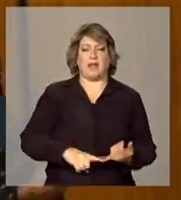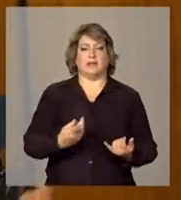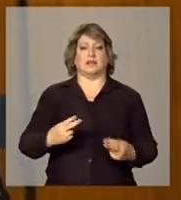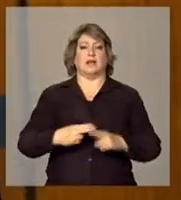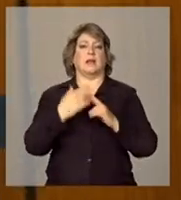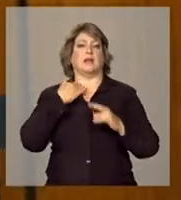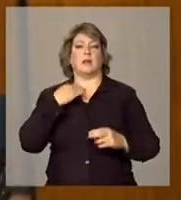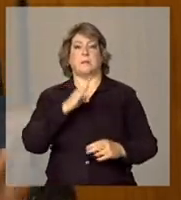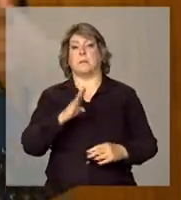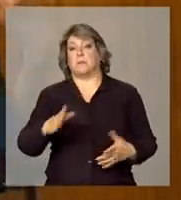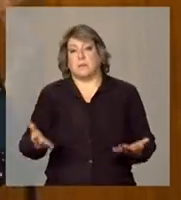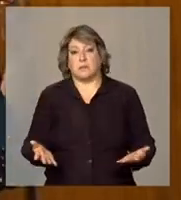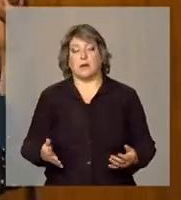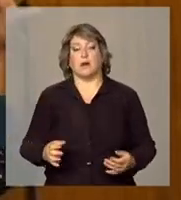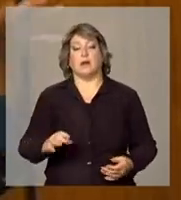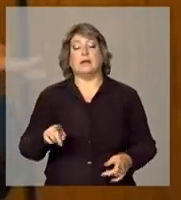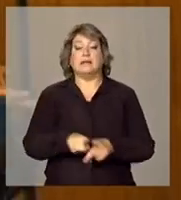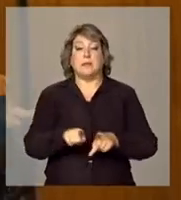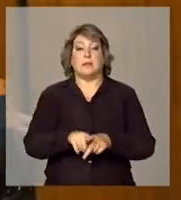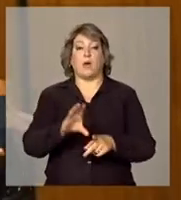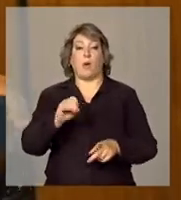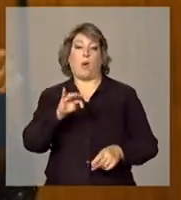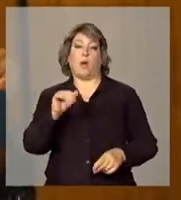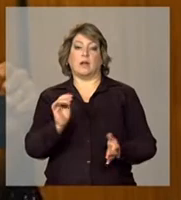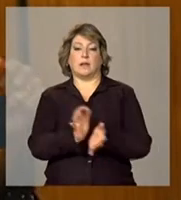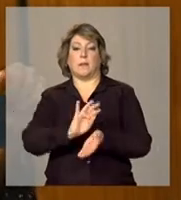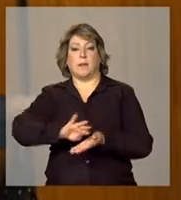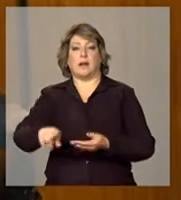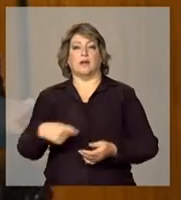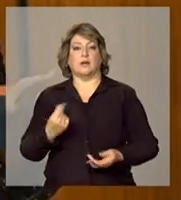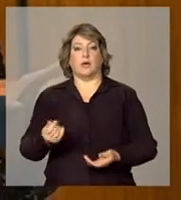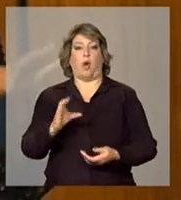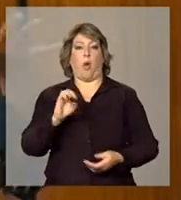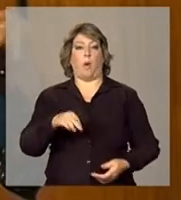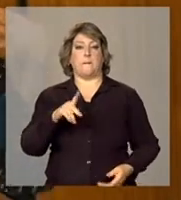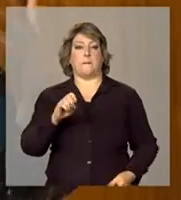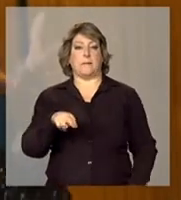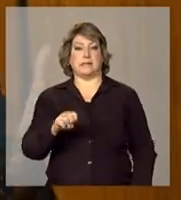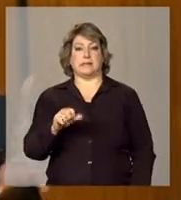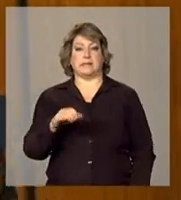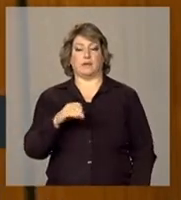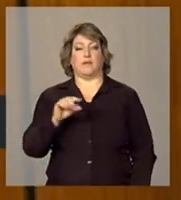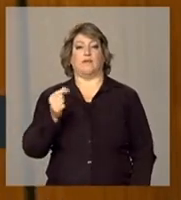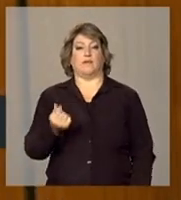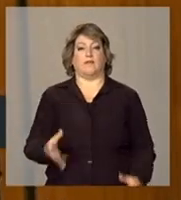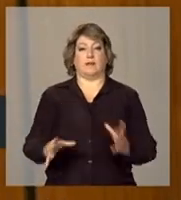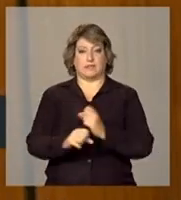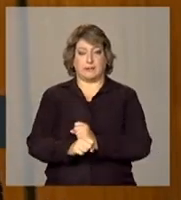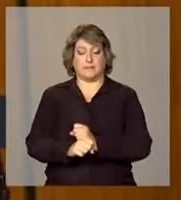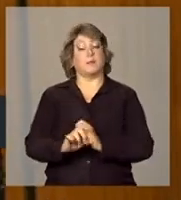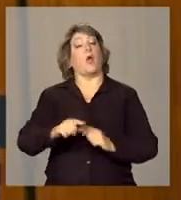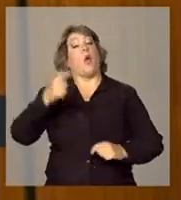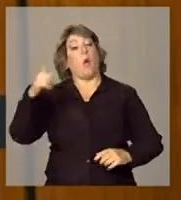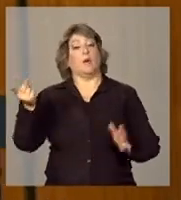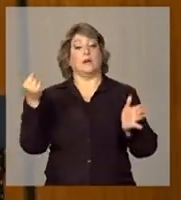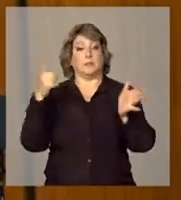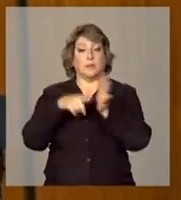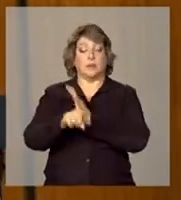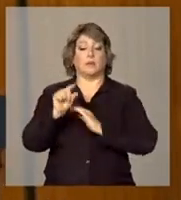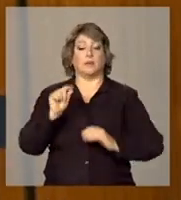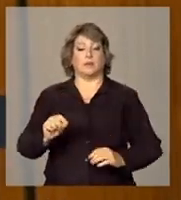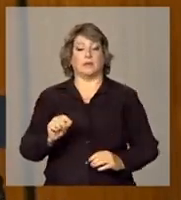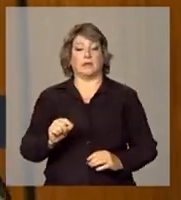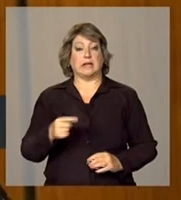caixa Banco do Brasil e também na quarta parte de compensações financeiras e uma outra pergunta é o seguinte